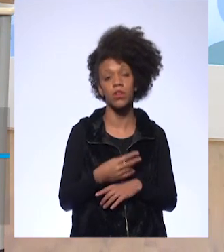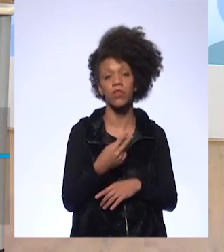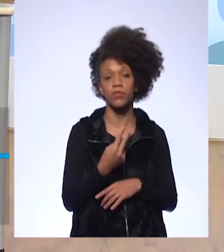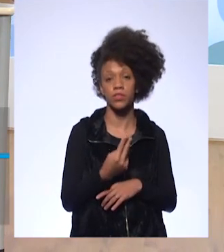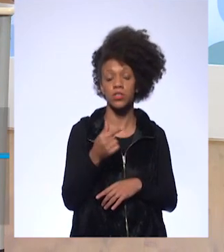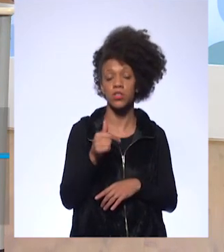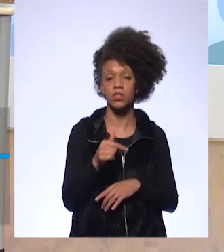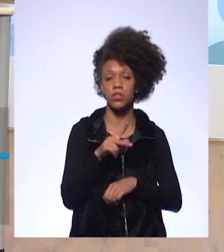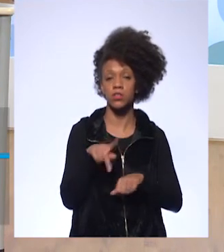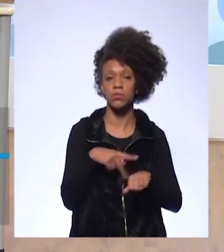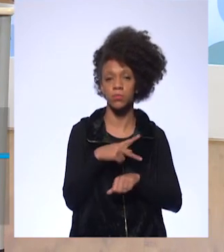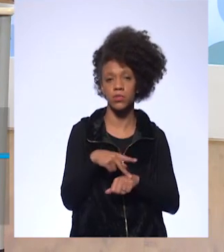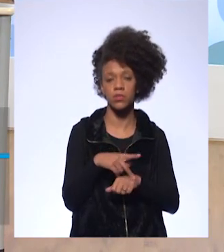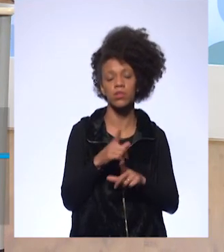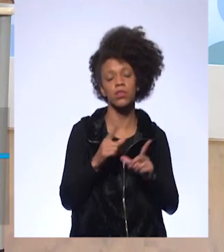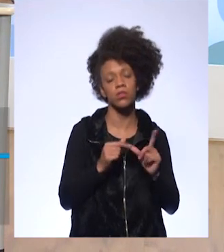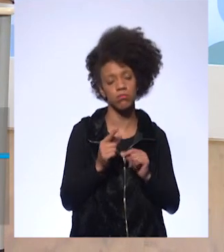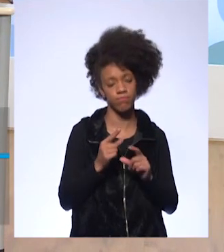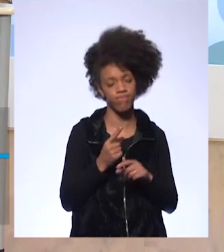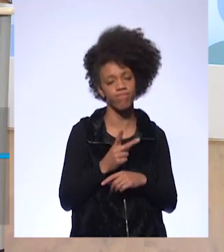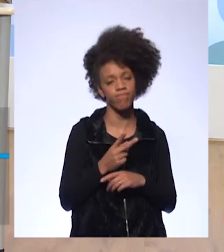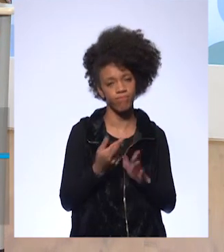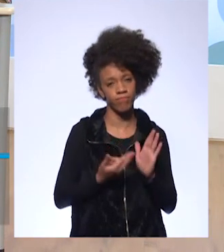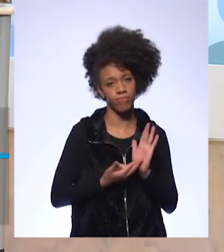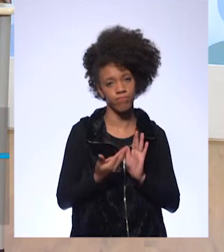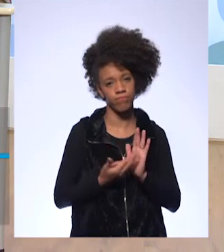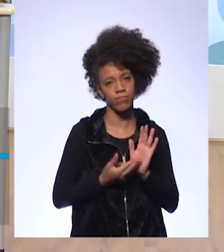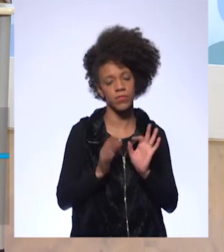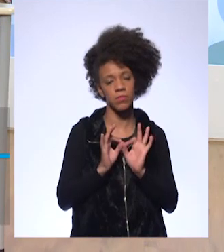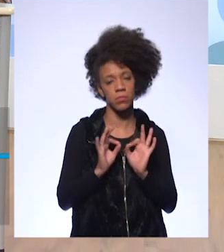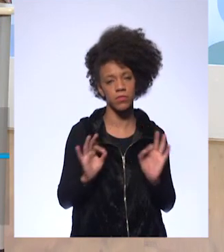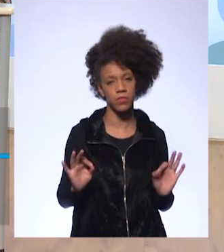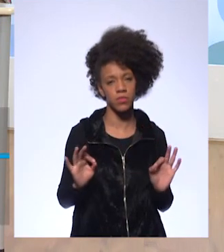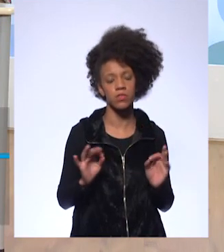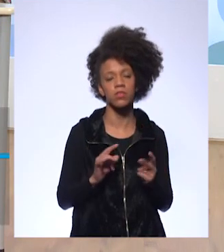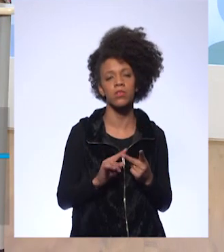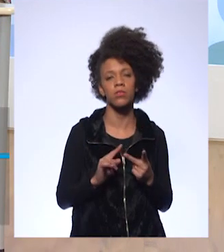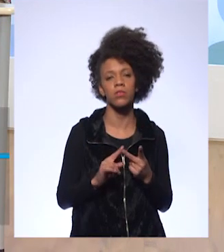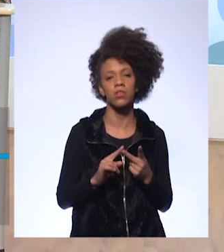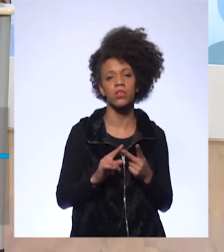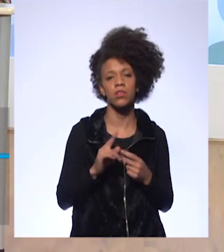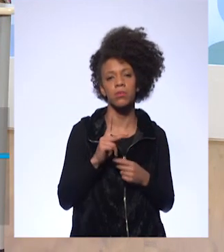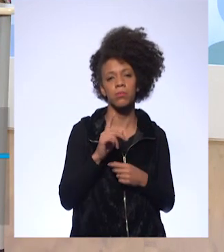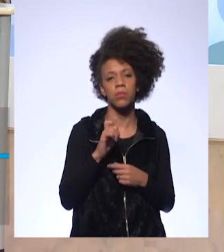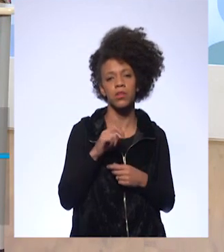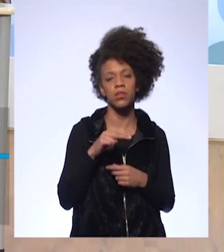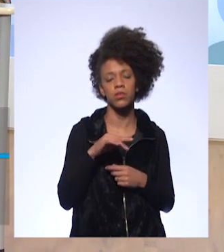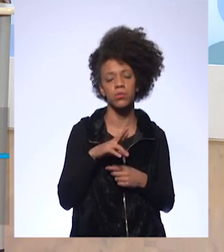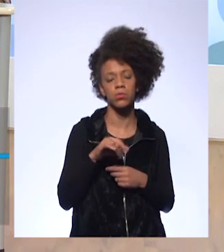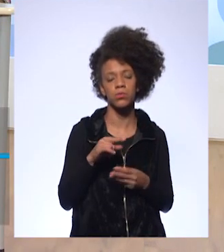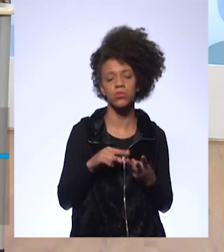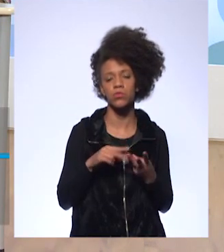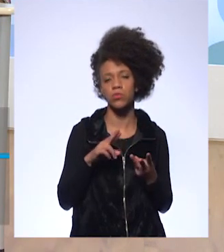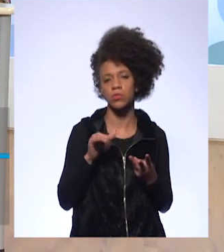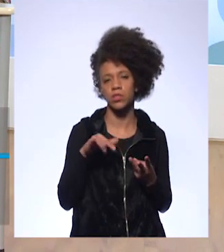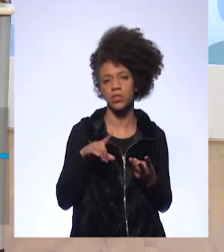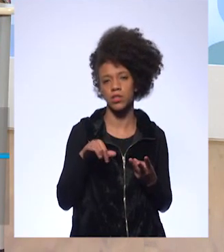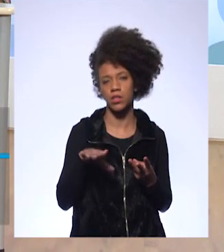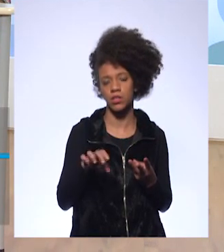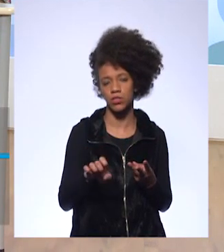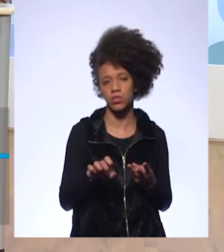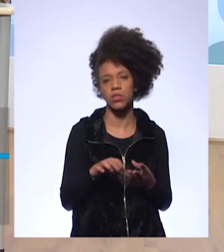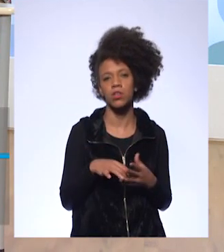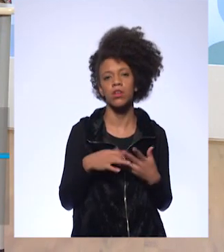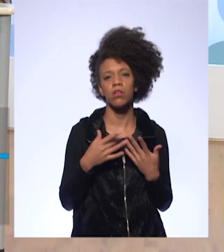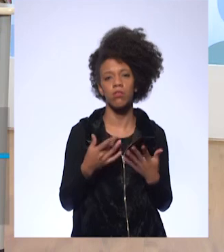12 estrelas, né? Que representa a questão aí da perfeição, da plenitude e da unidade, né? Quanto à questão